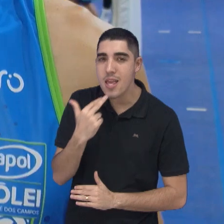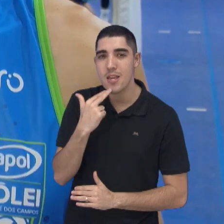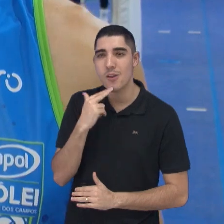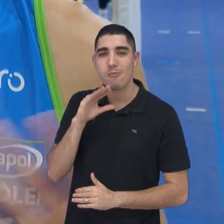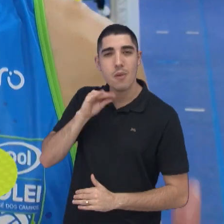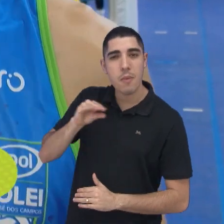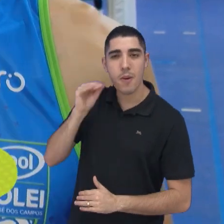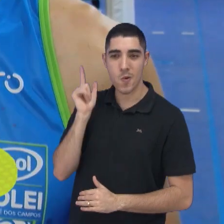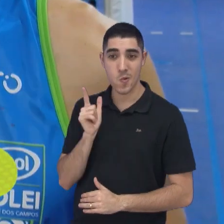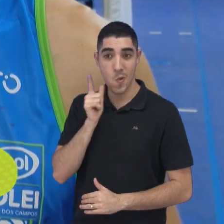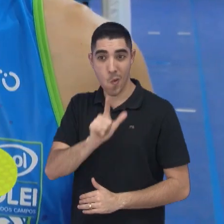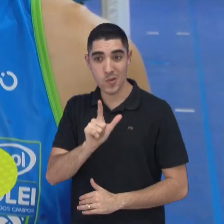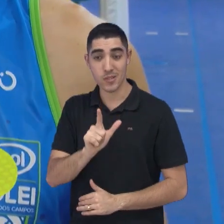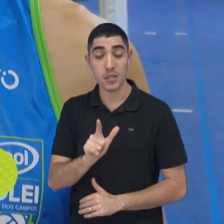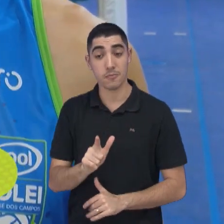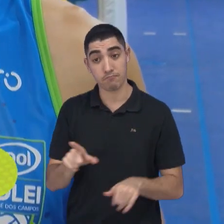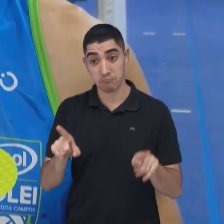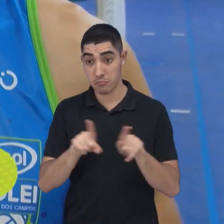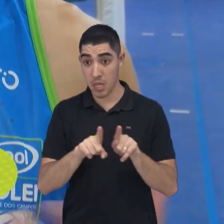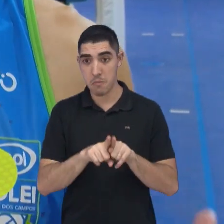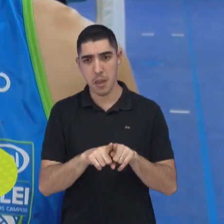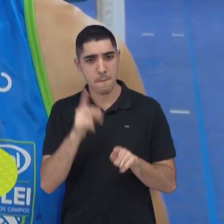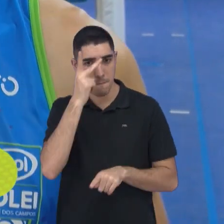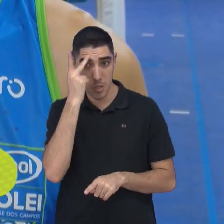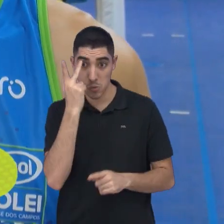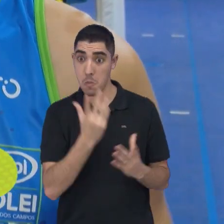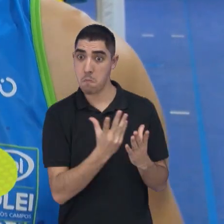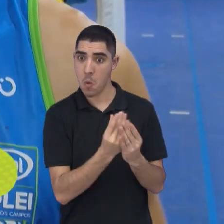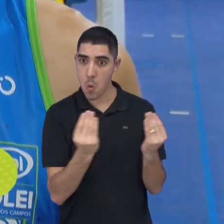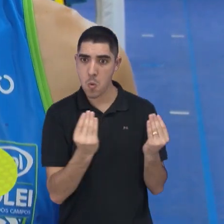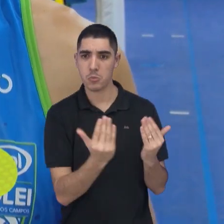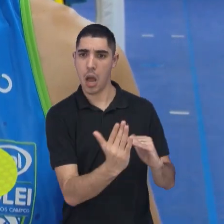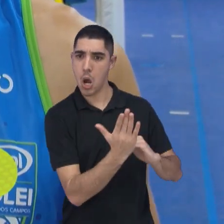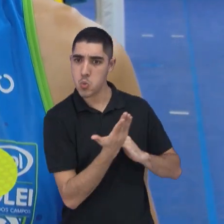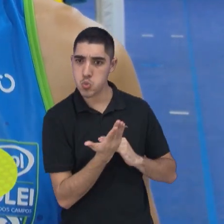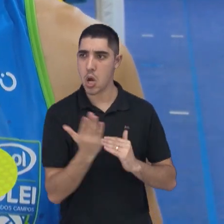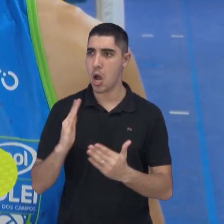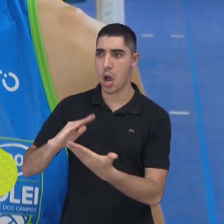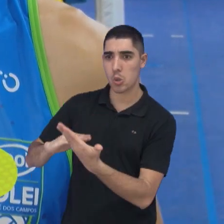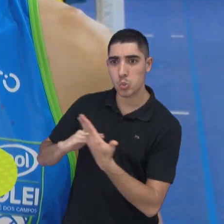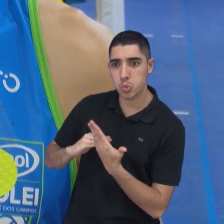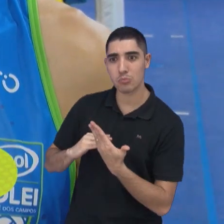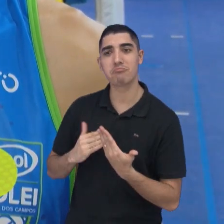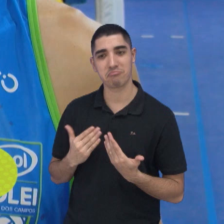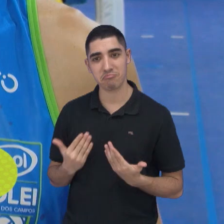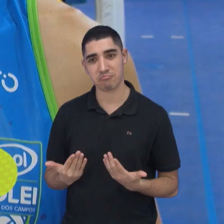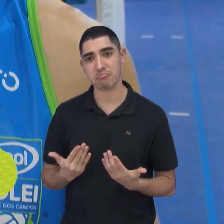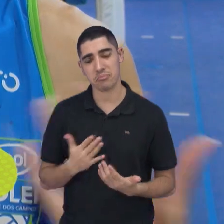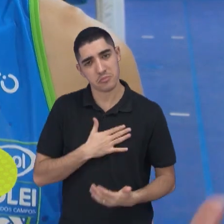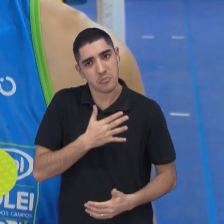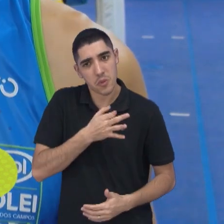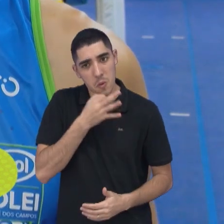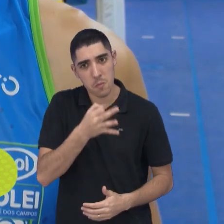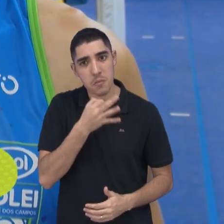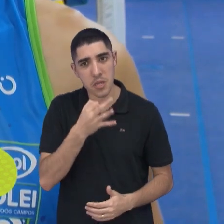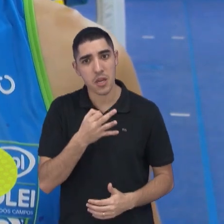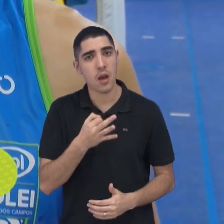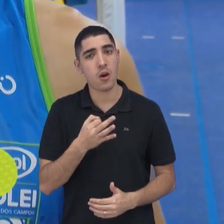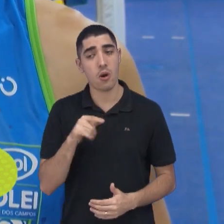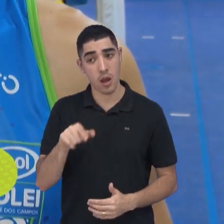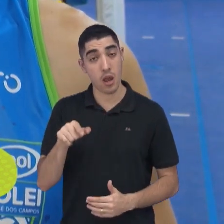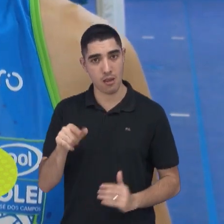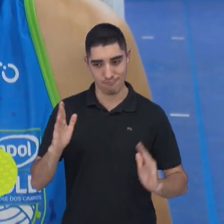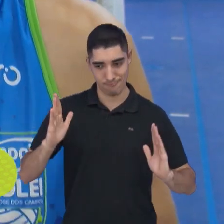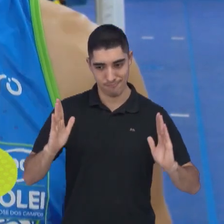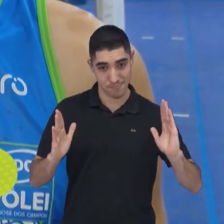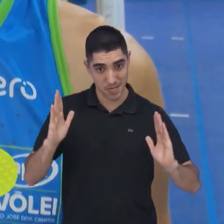as pessoas, assim, muita pessoa querendo ajudar, sabe? Então acho que para este começo da temporada